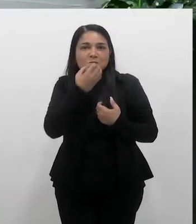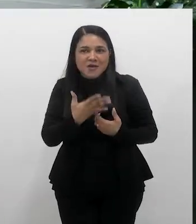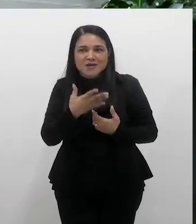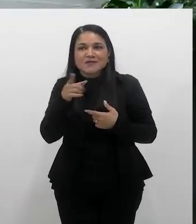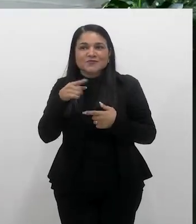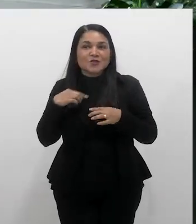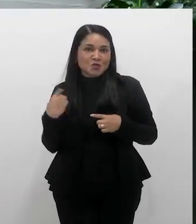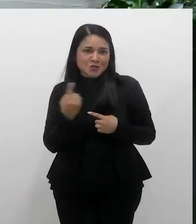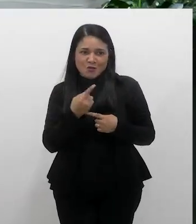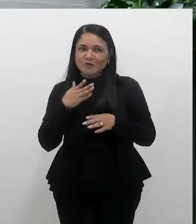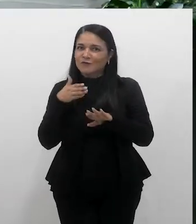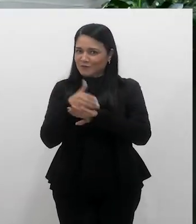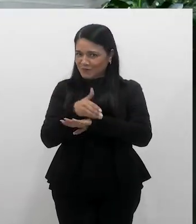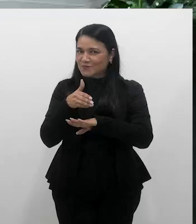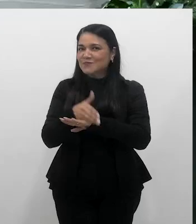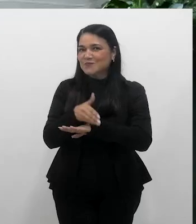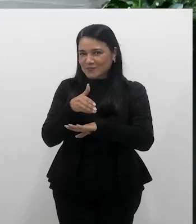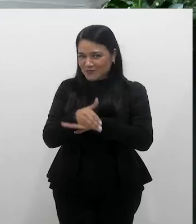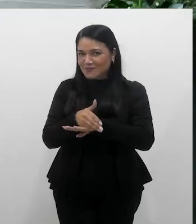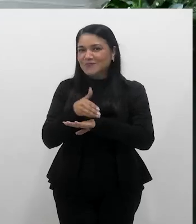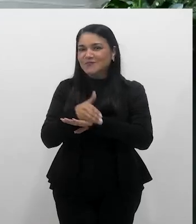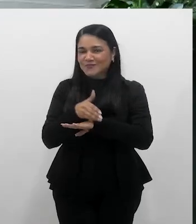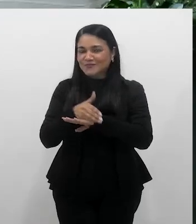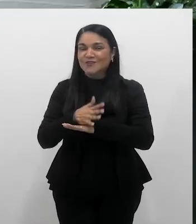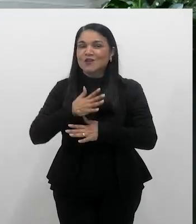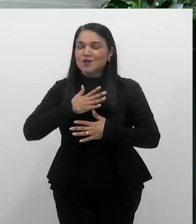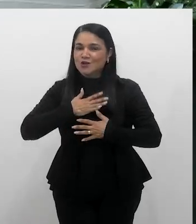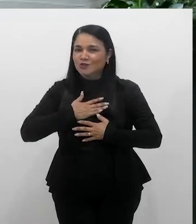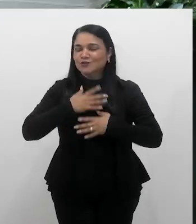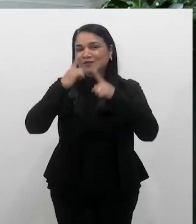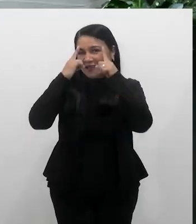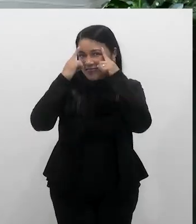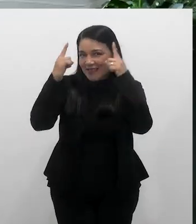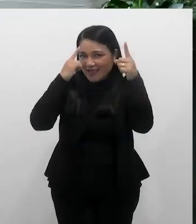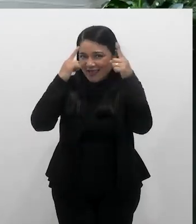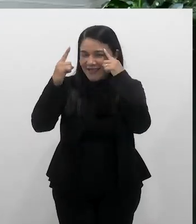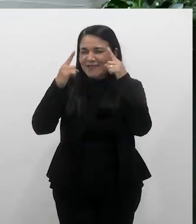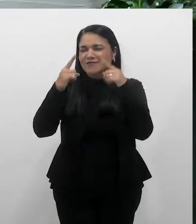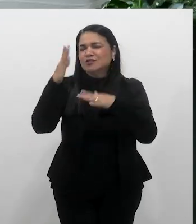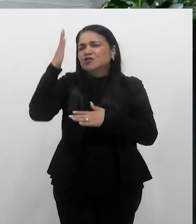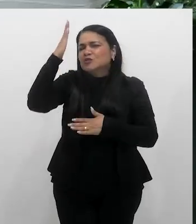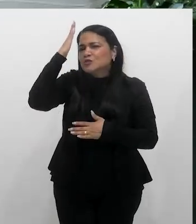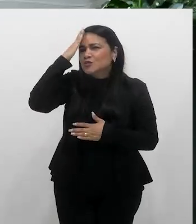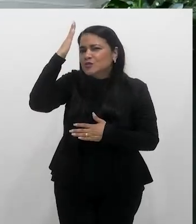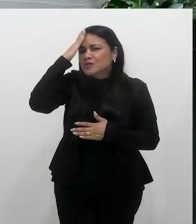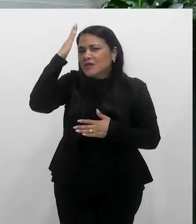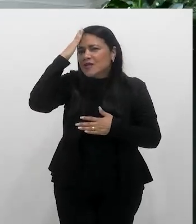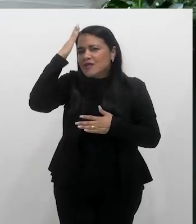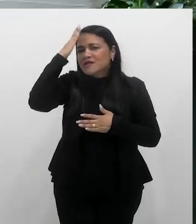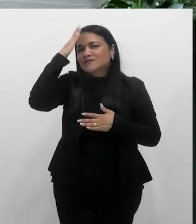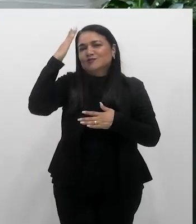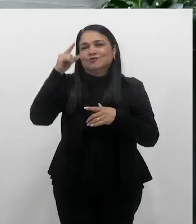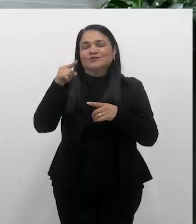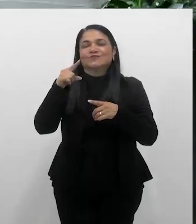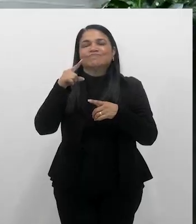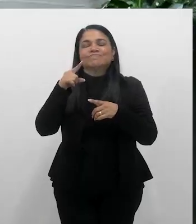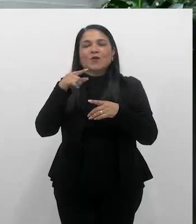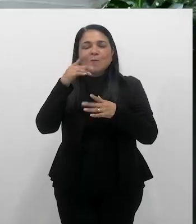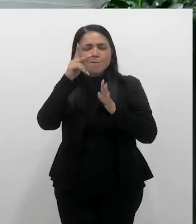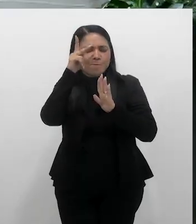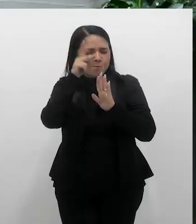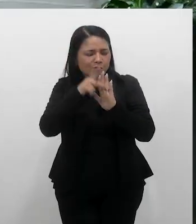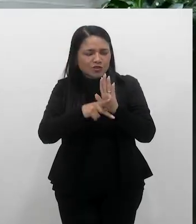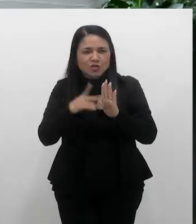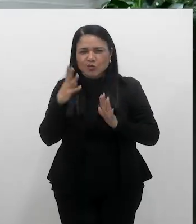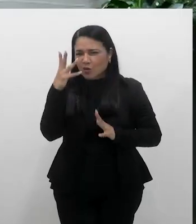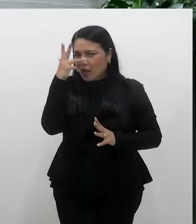muito bem. Eu acho que todos nós estaremos. Todo mundo gostou dessa ideia. Com certeza vai ser sucesso absoluto. Eu acho que